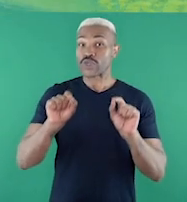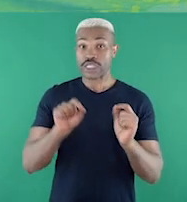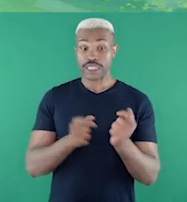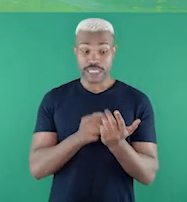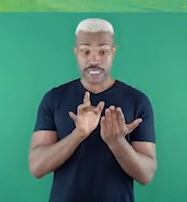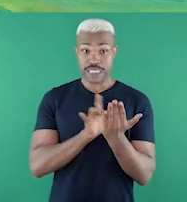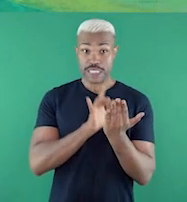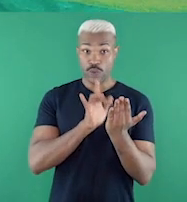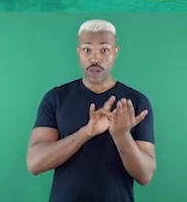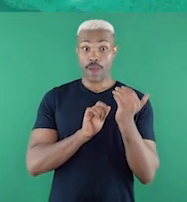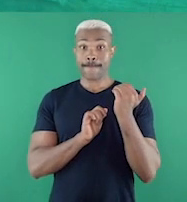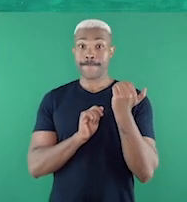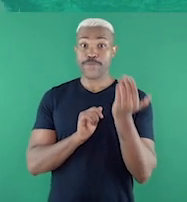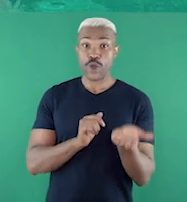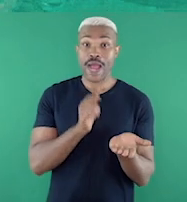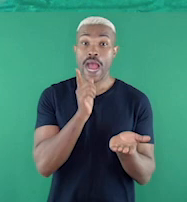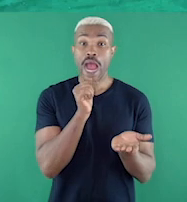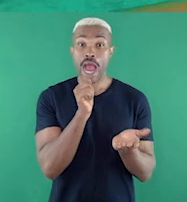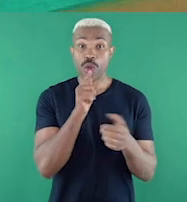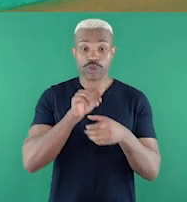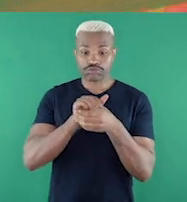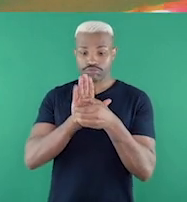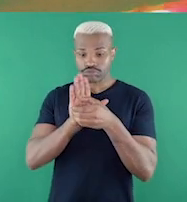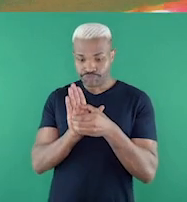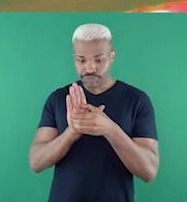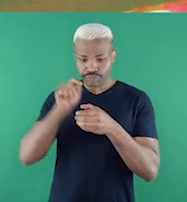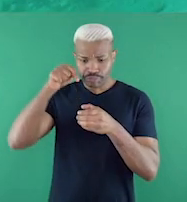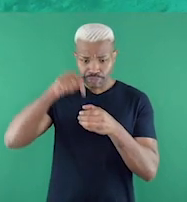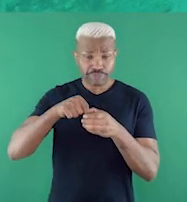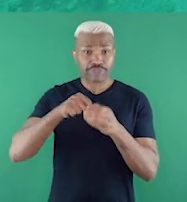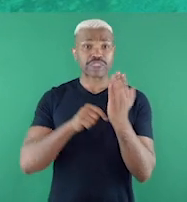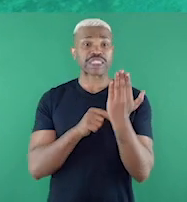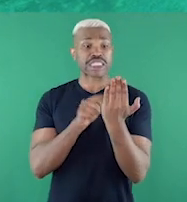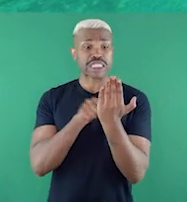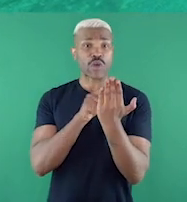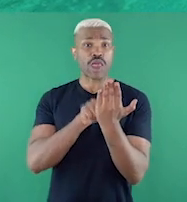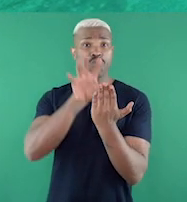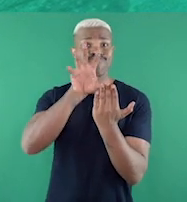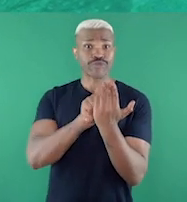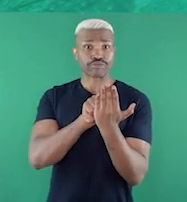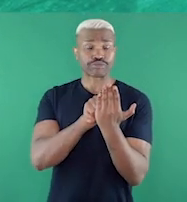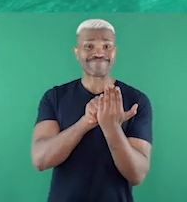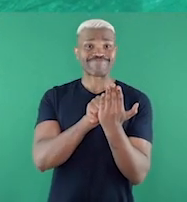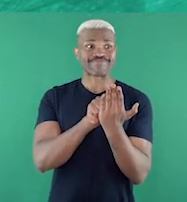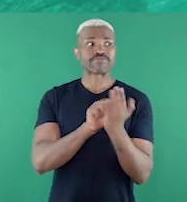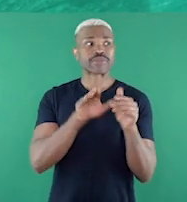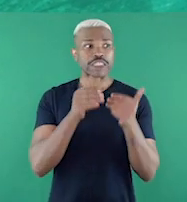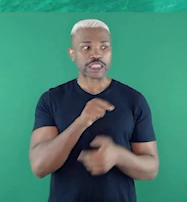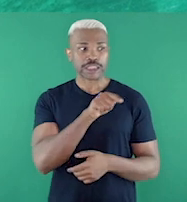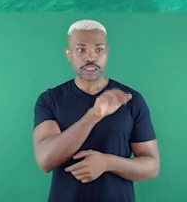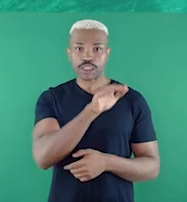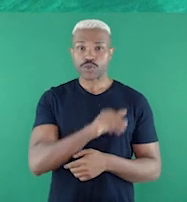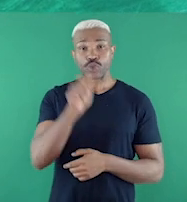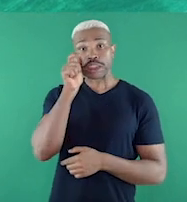dessa criança cai dentro da água do vaso sanitário. Ele pifa e então ele começa a se interessar